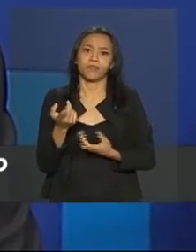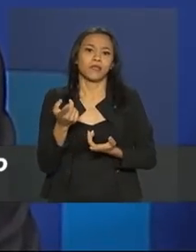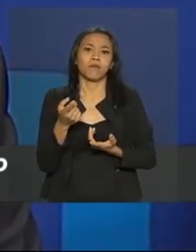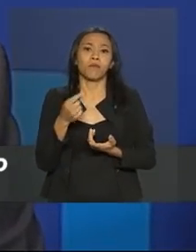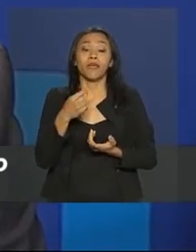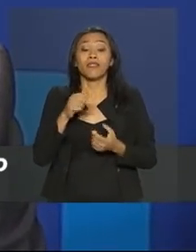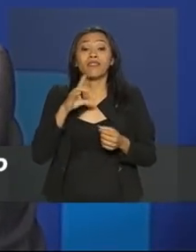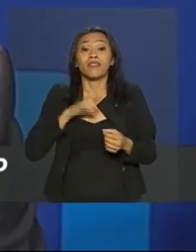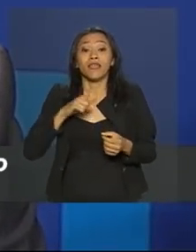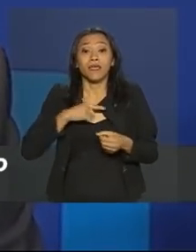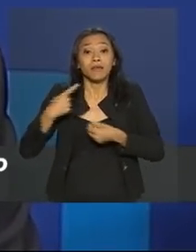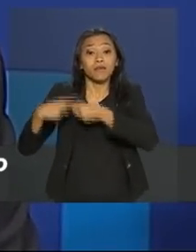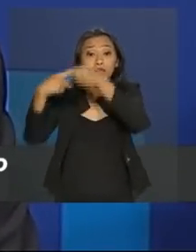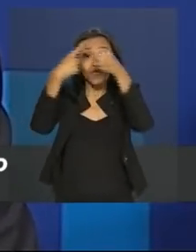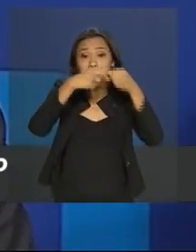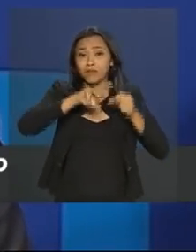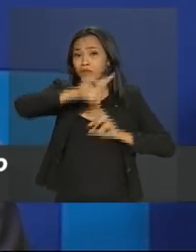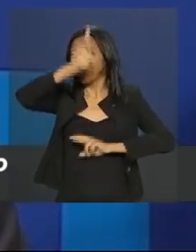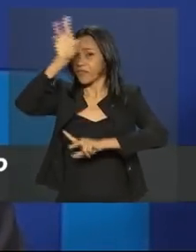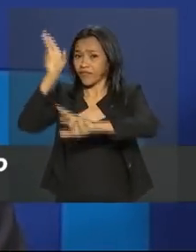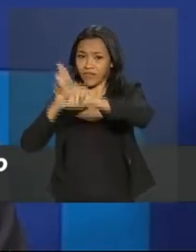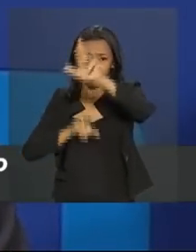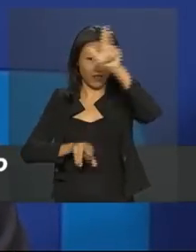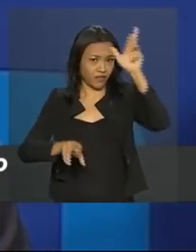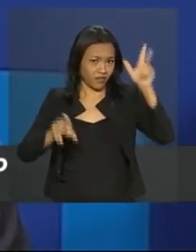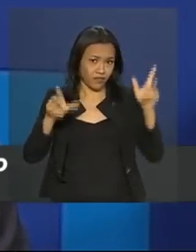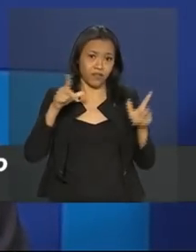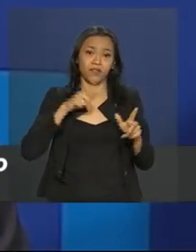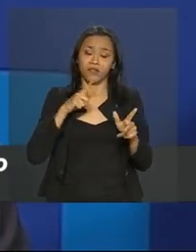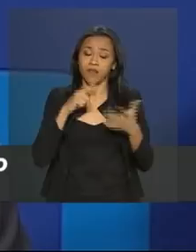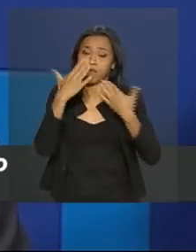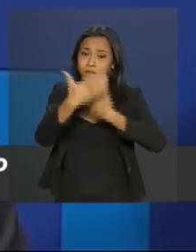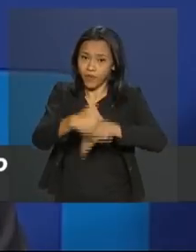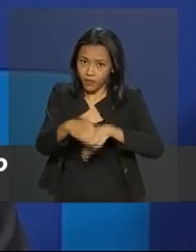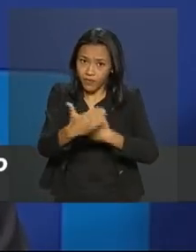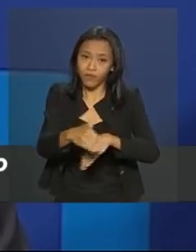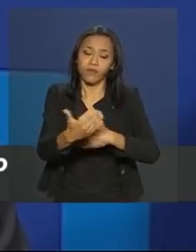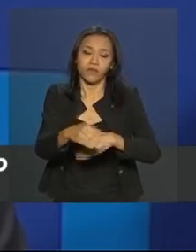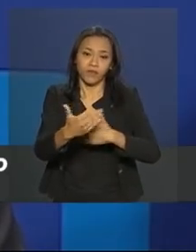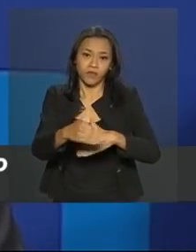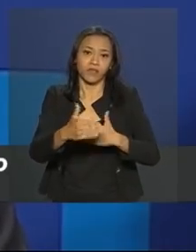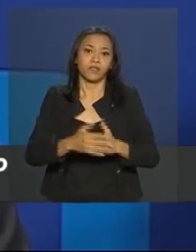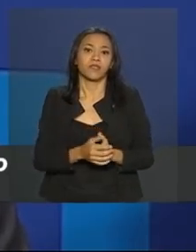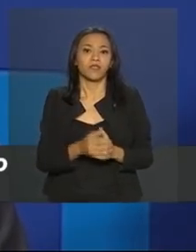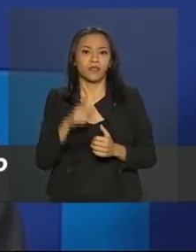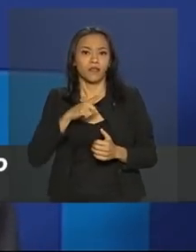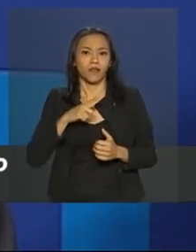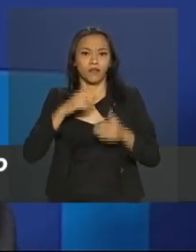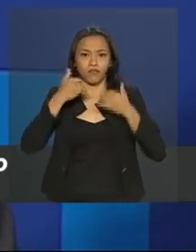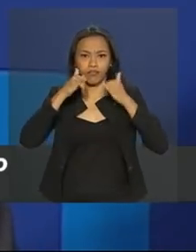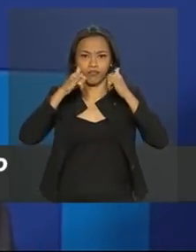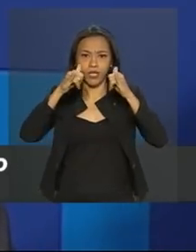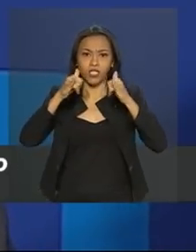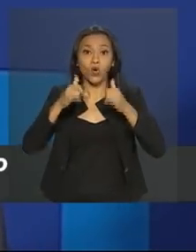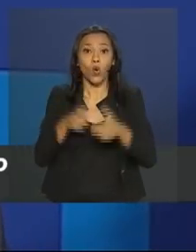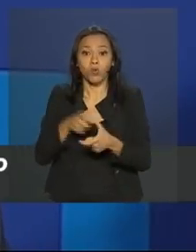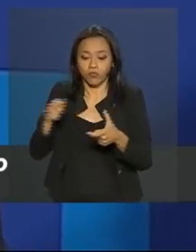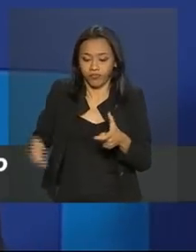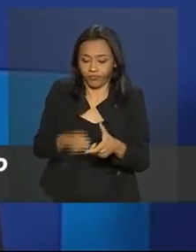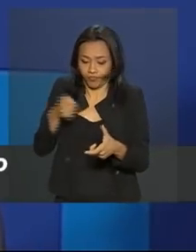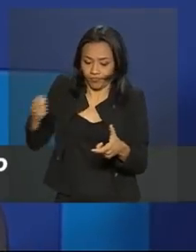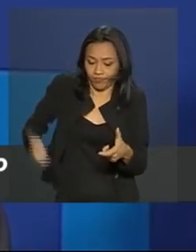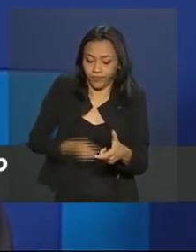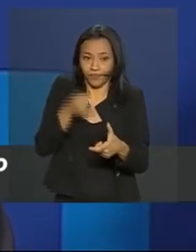diferentes nós temos municípios brasileiros que têm prova que são gerados a energia por geradores mesmo né então